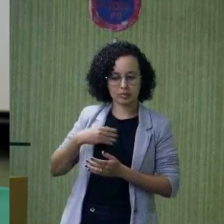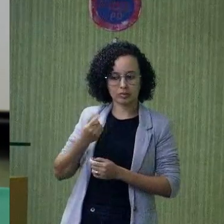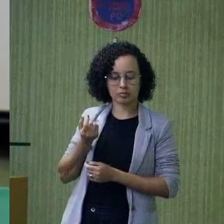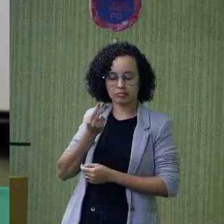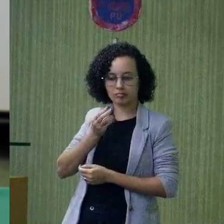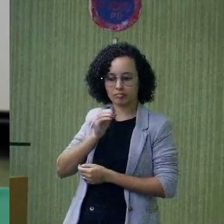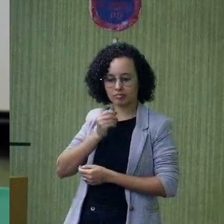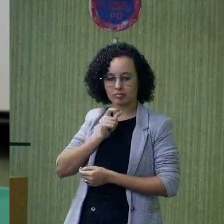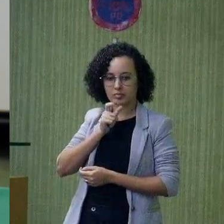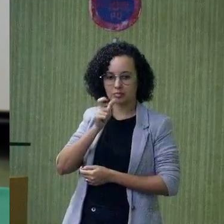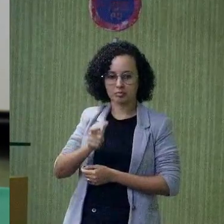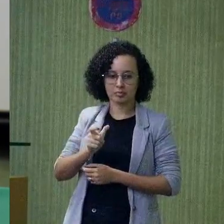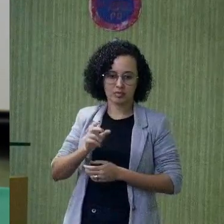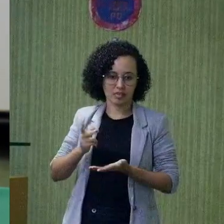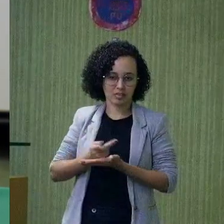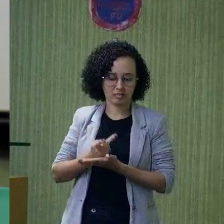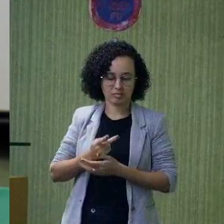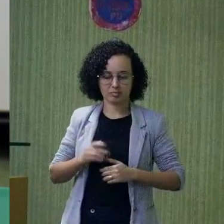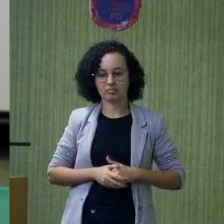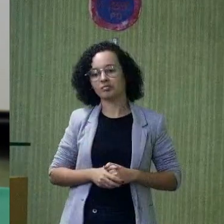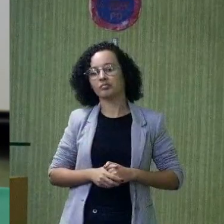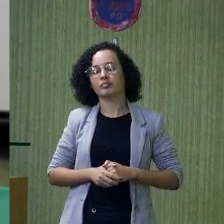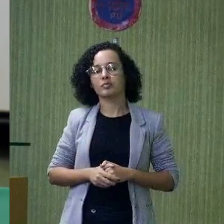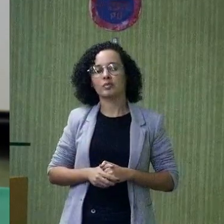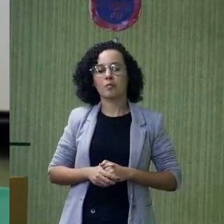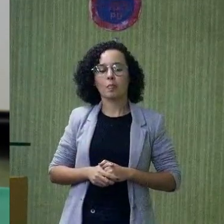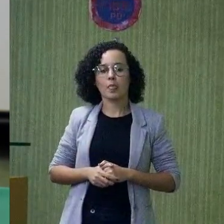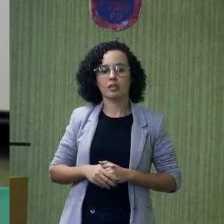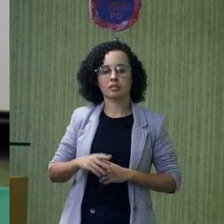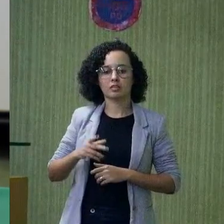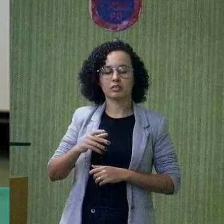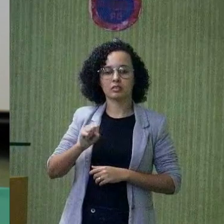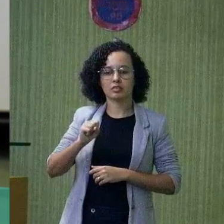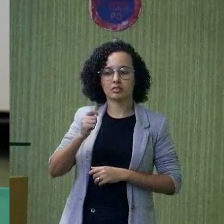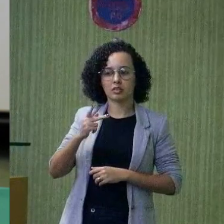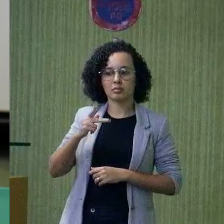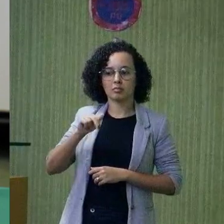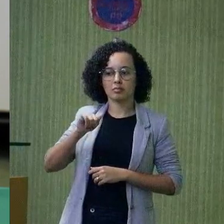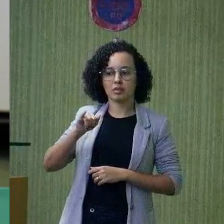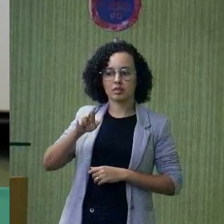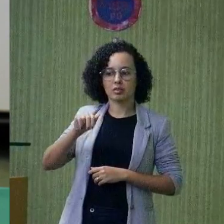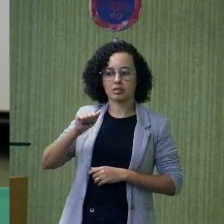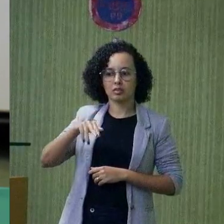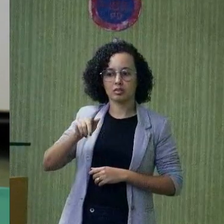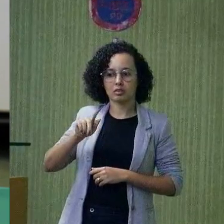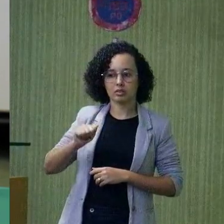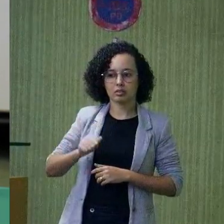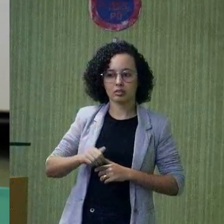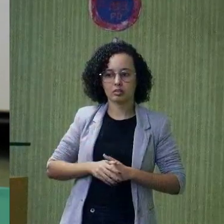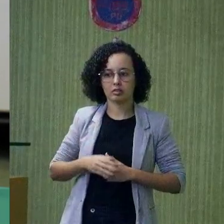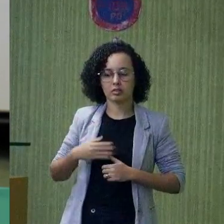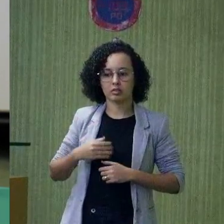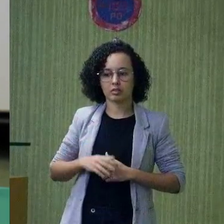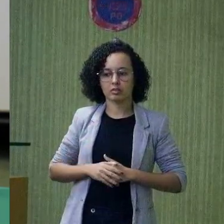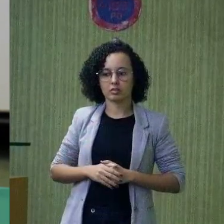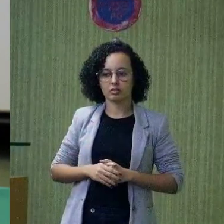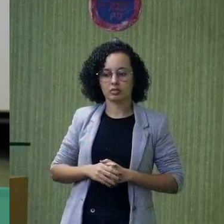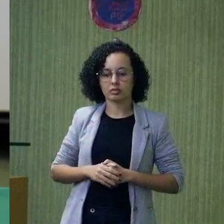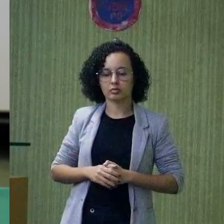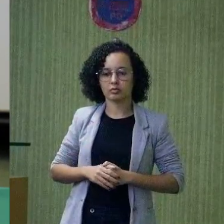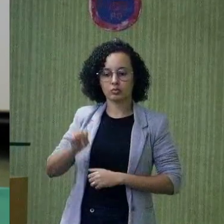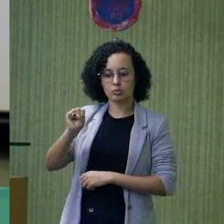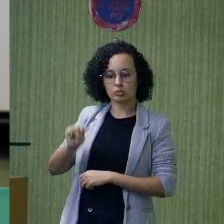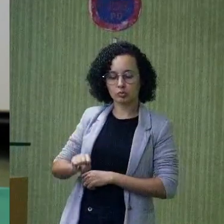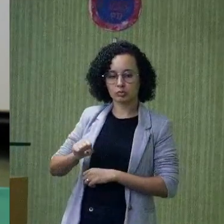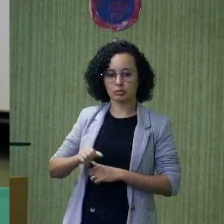Eh V falha Sapiranga Caxias do Sul Gravataí Osório atuou na Comarca